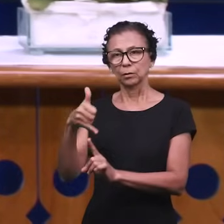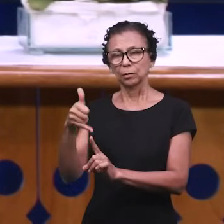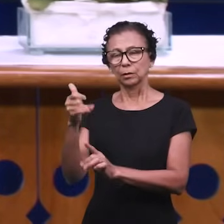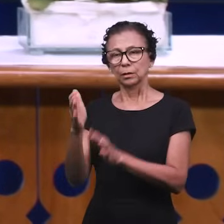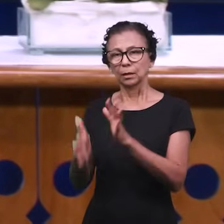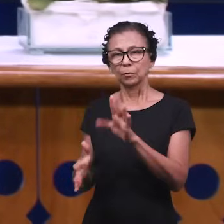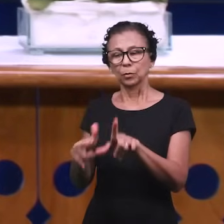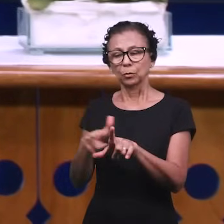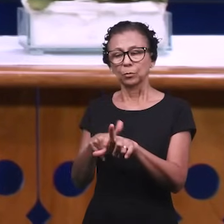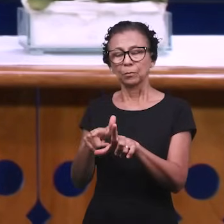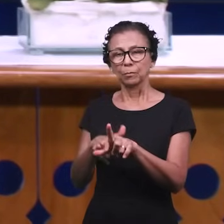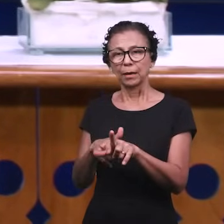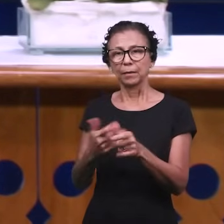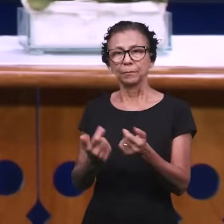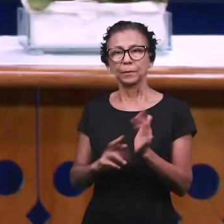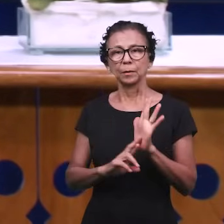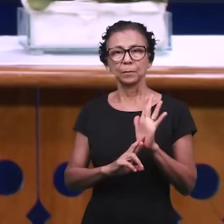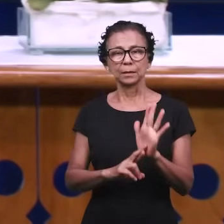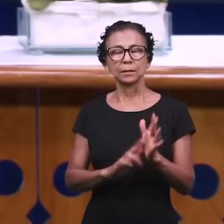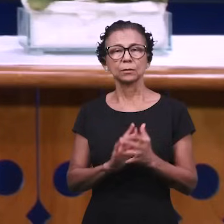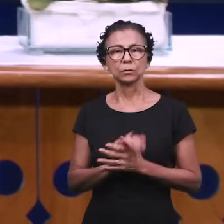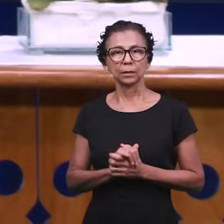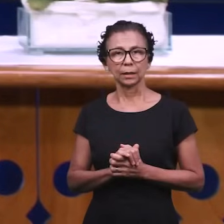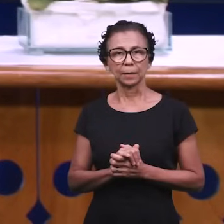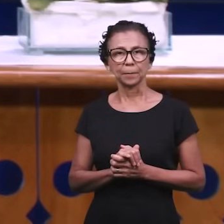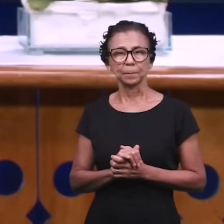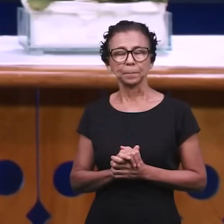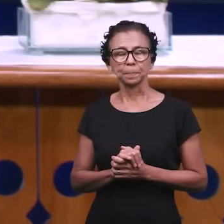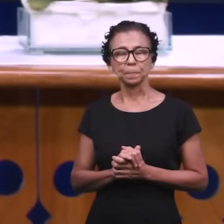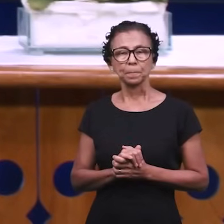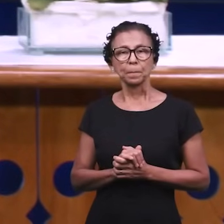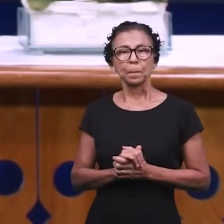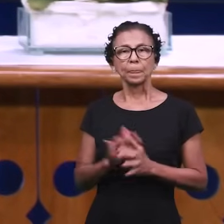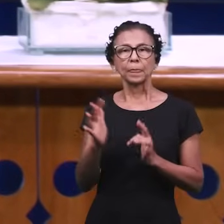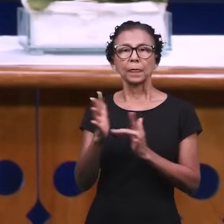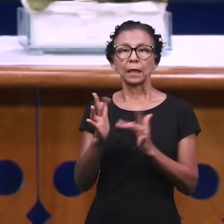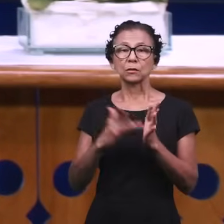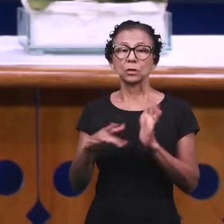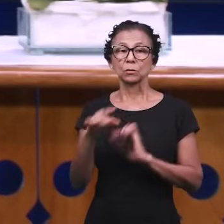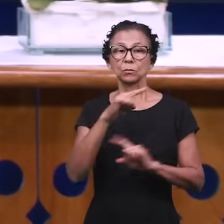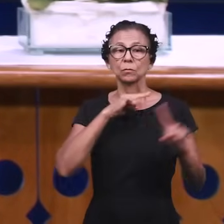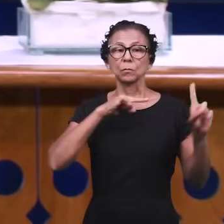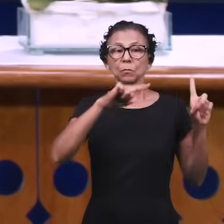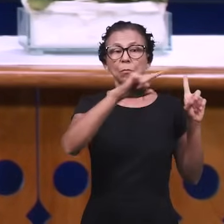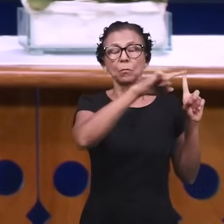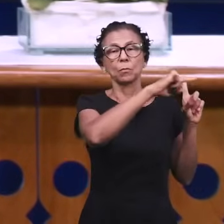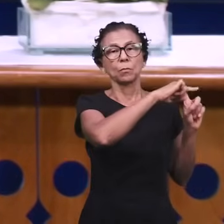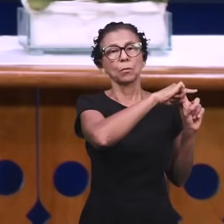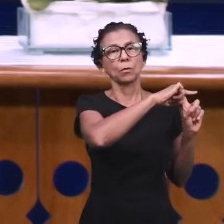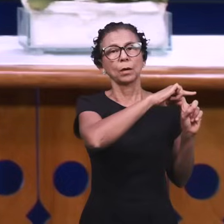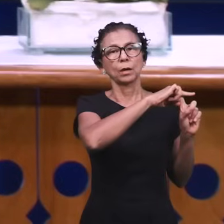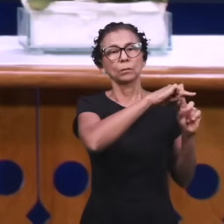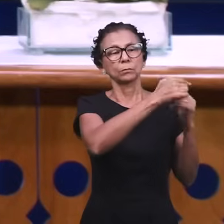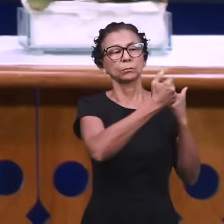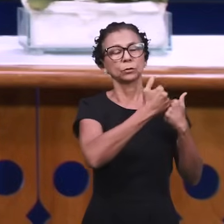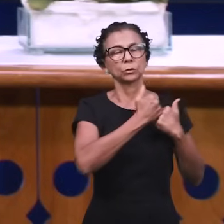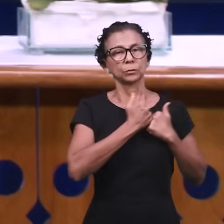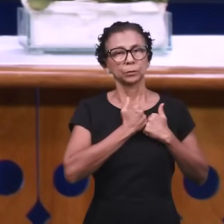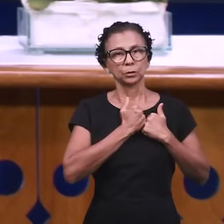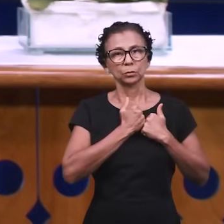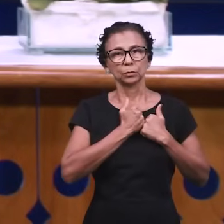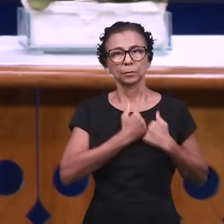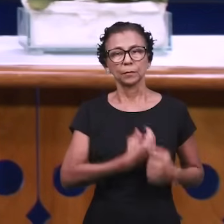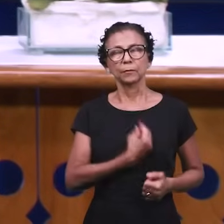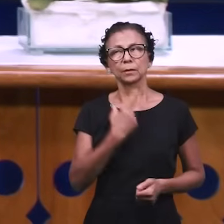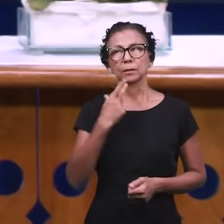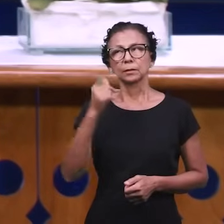ele pagou o preço da vida dele pela nossa, para que a morte não atingisse a morte eterna e para que ele